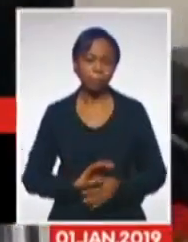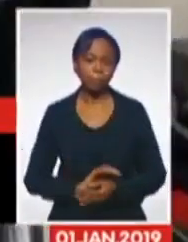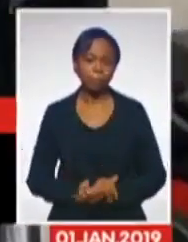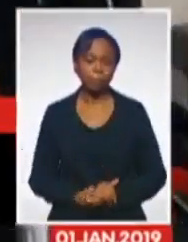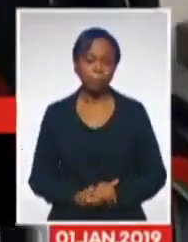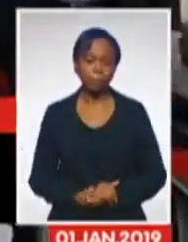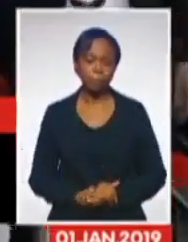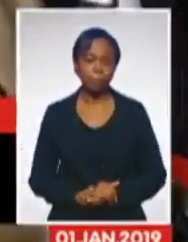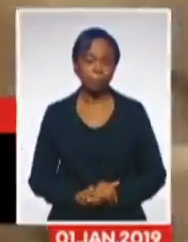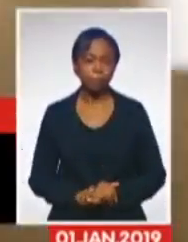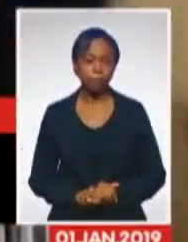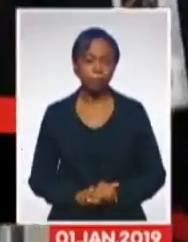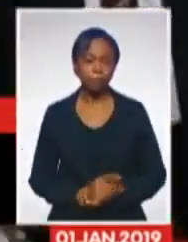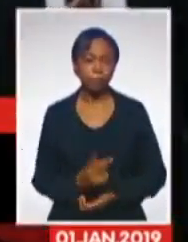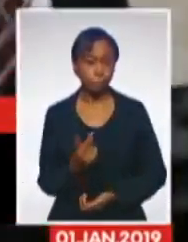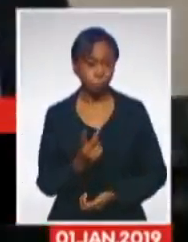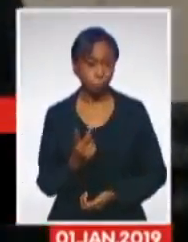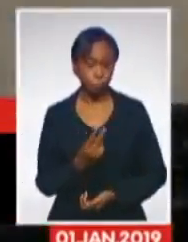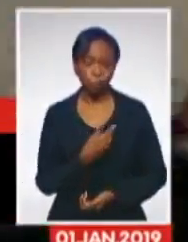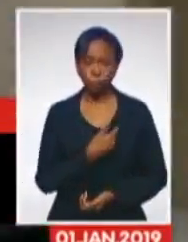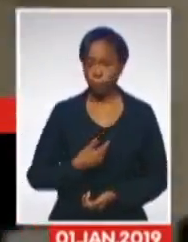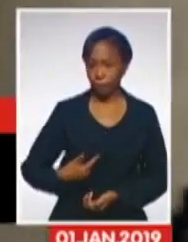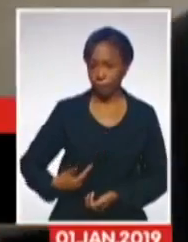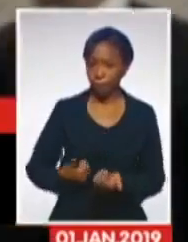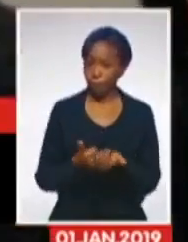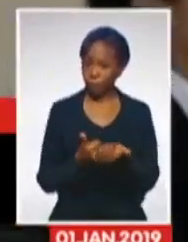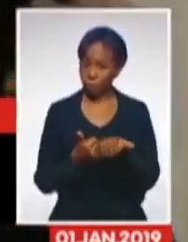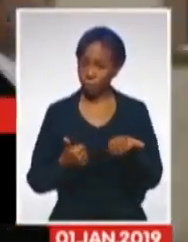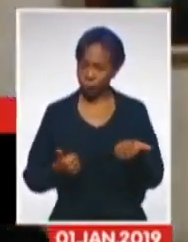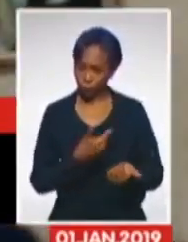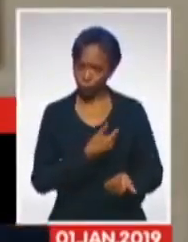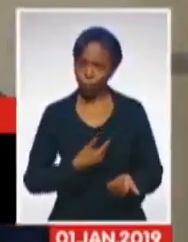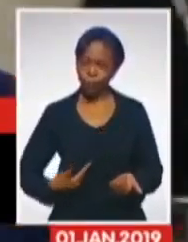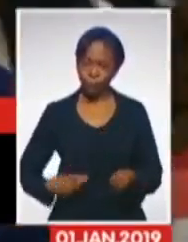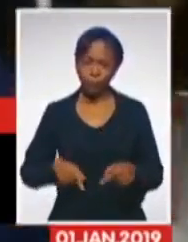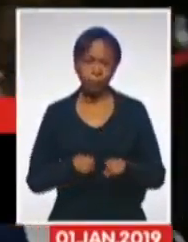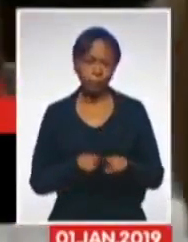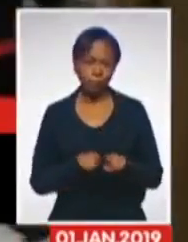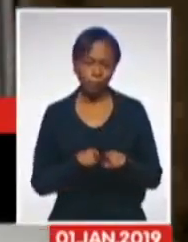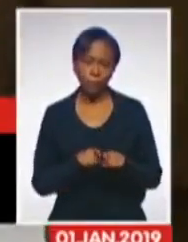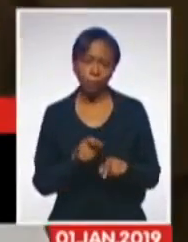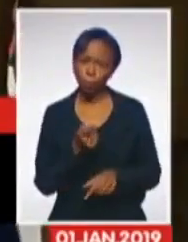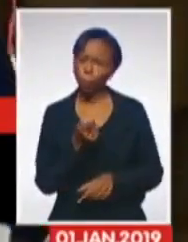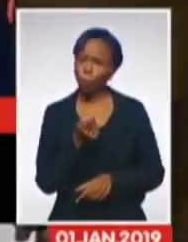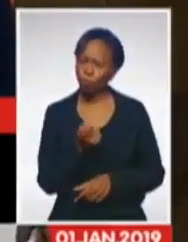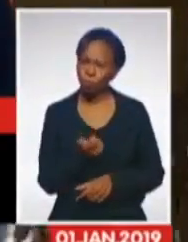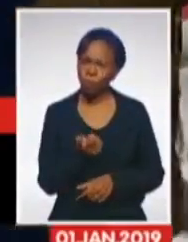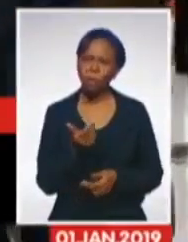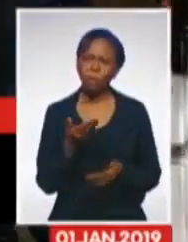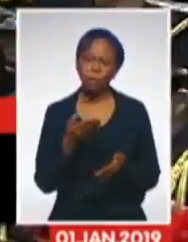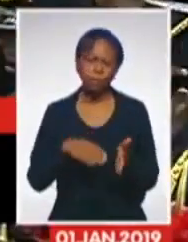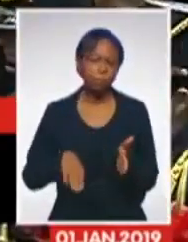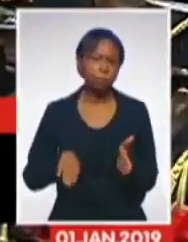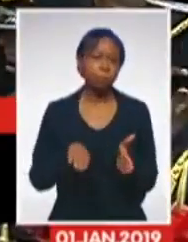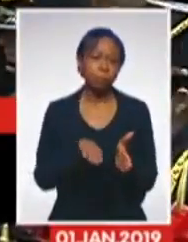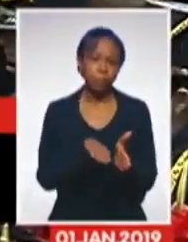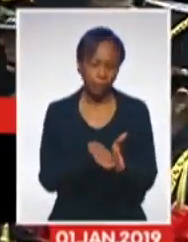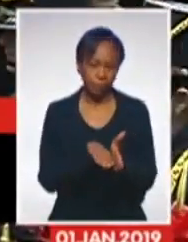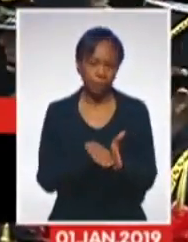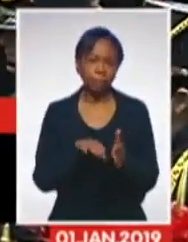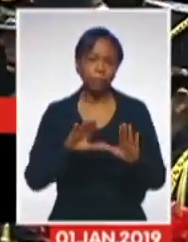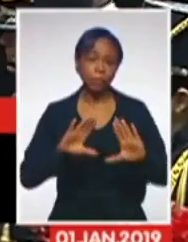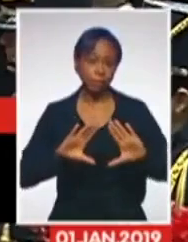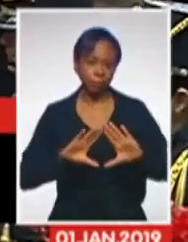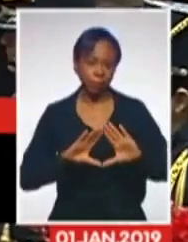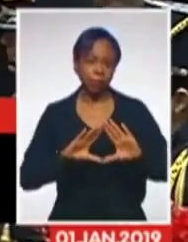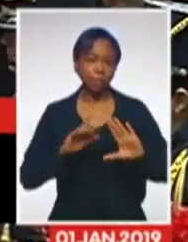Os dois estão praticamente aqui na porta, né? Daqui a pouco a gente mostra a entrada aqui no plenário, onde ele vai passar pela cúpula de aço de cadetes